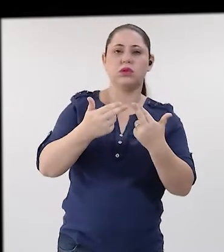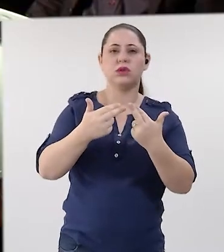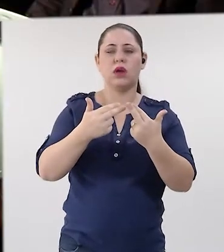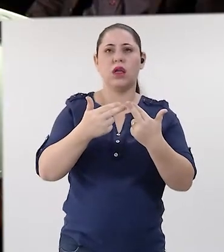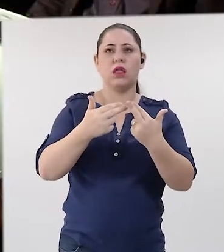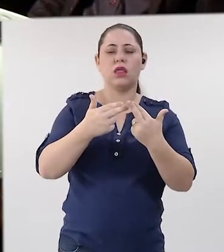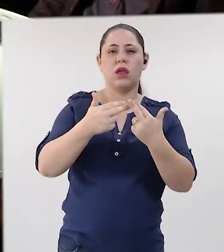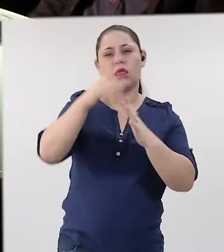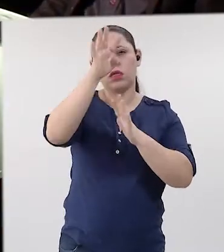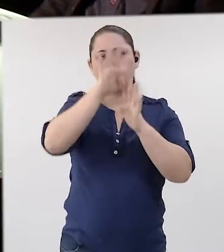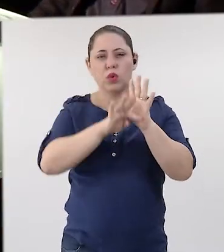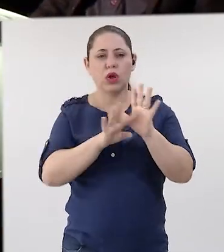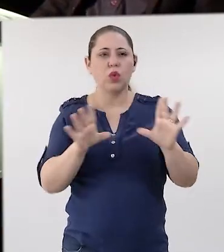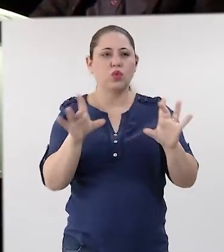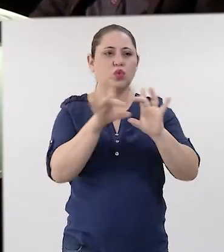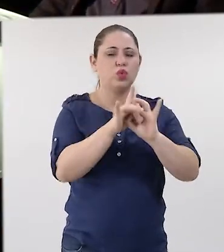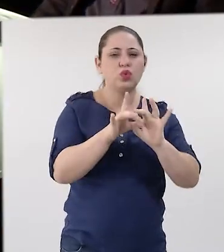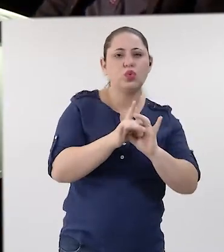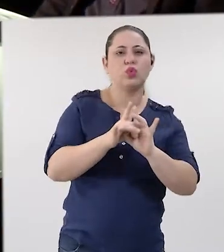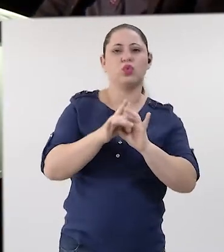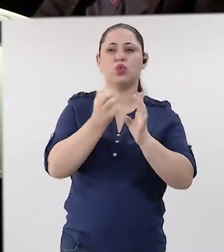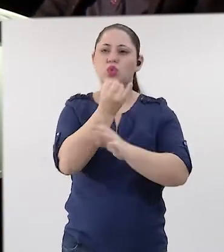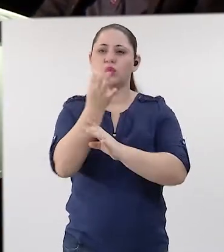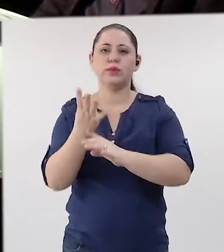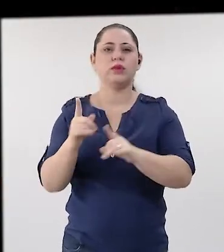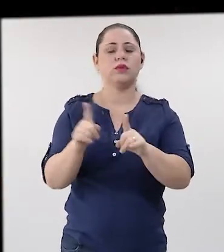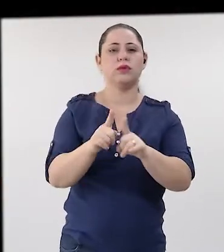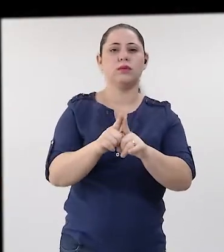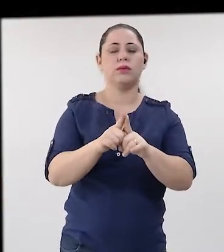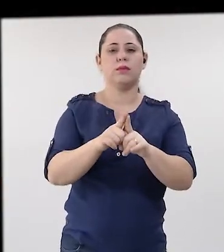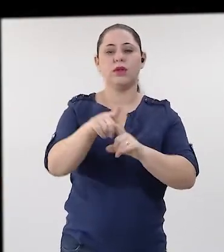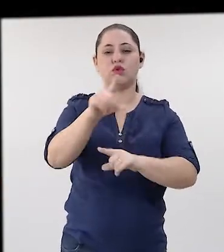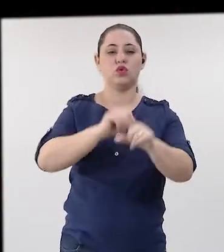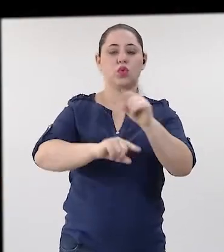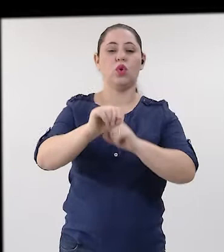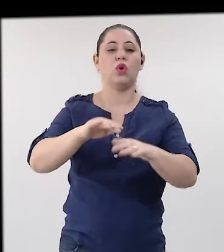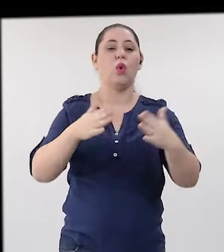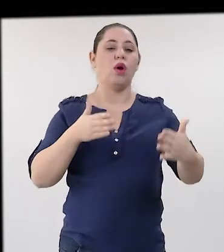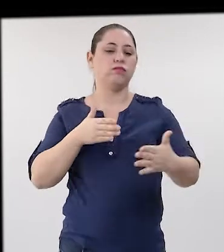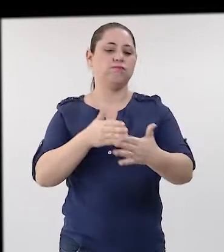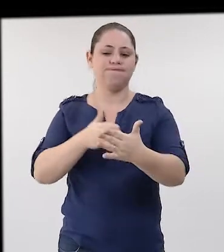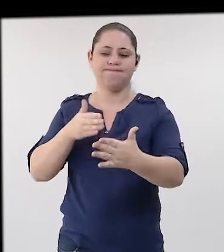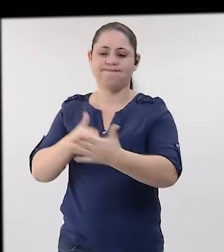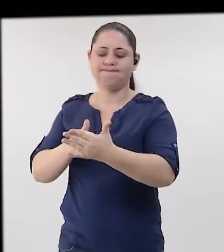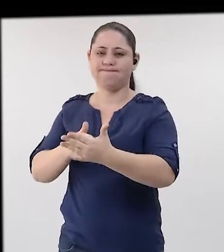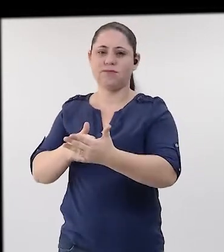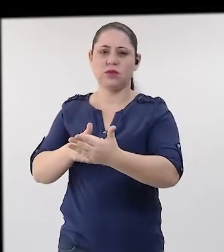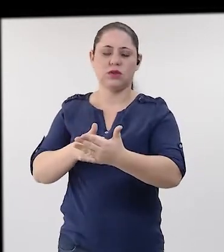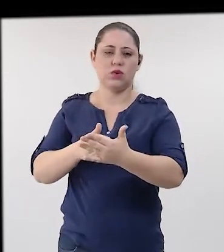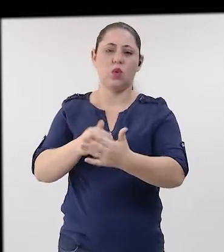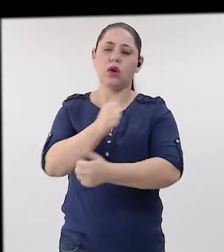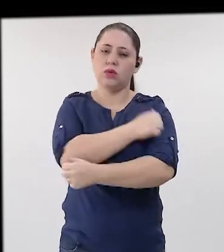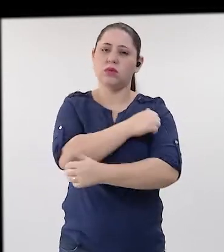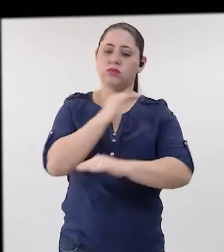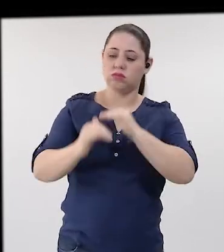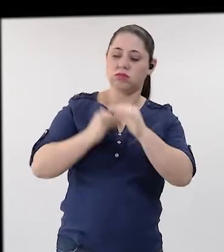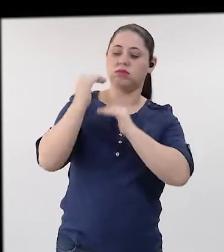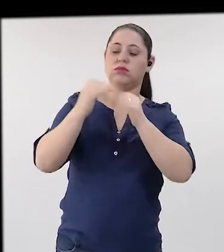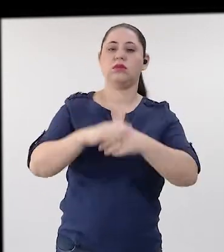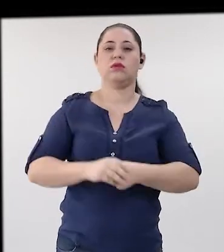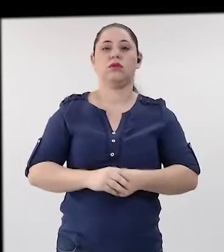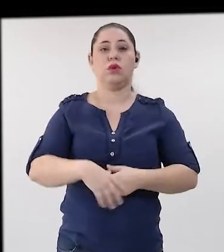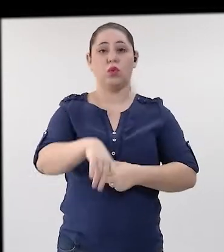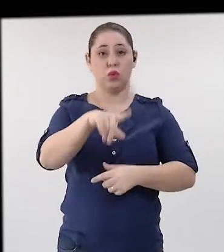matéria, teoria de conjuntos, e a partir disso ele avalia esses desafios e seleciona quais os alunos devem estar